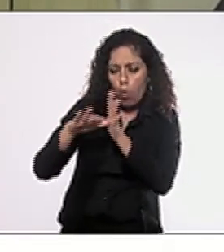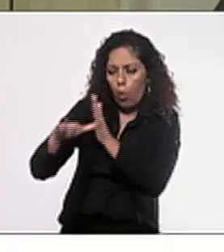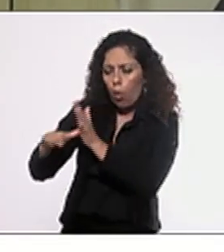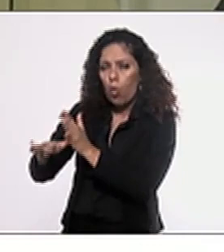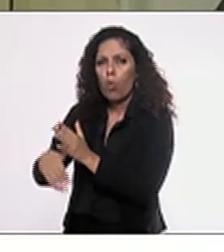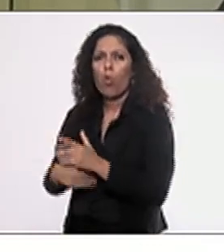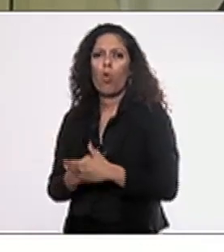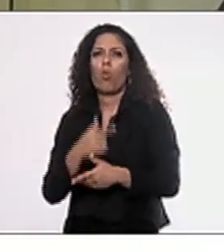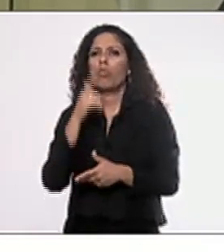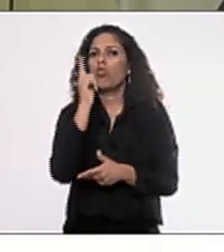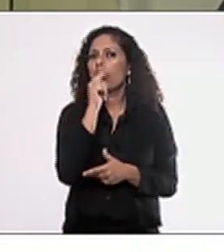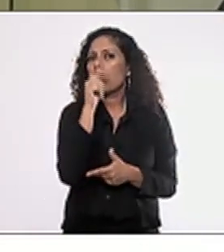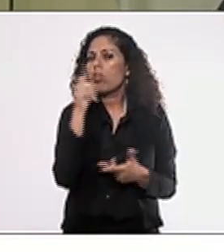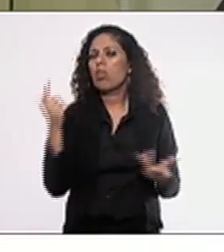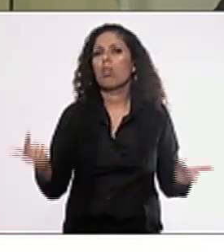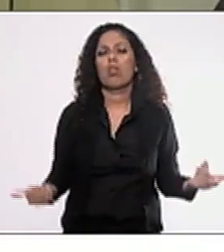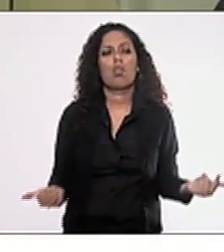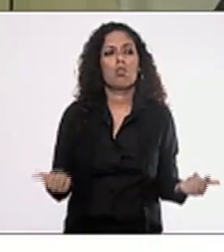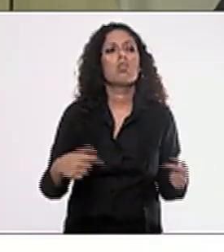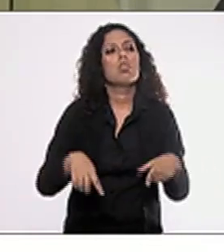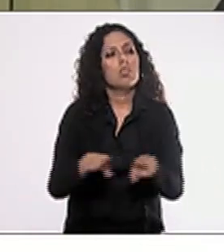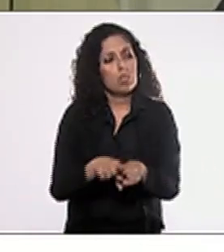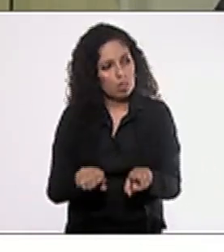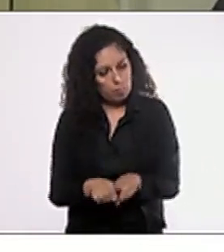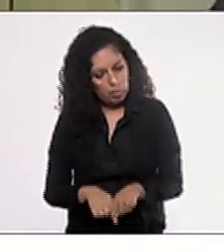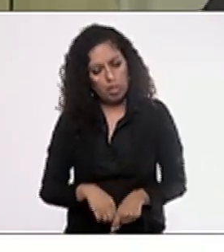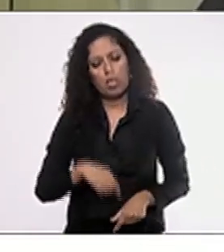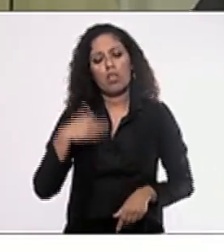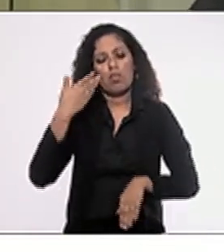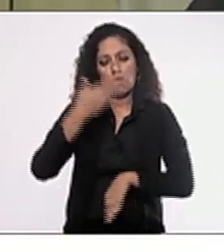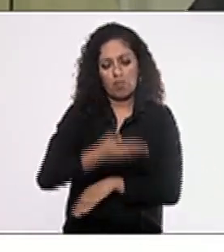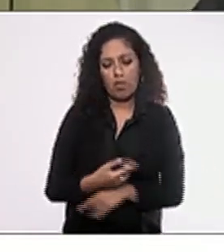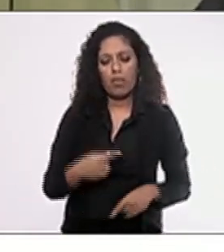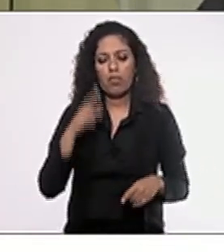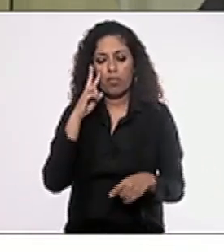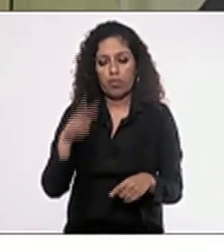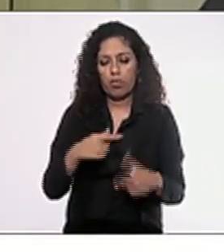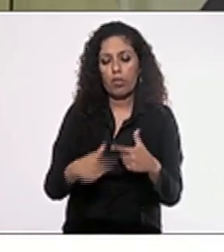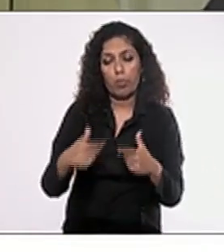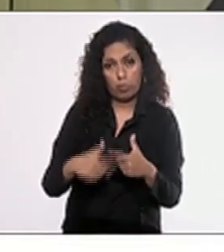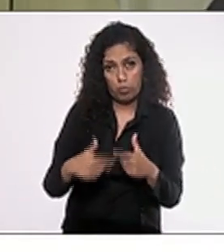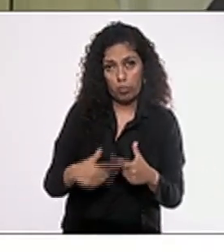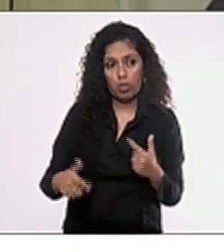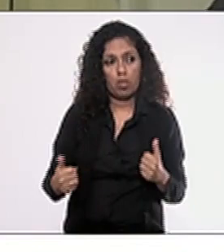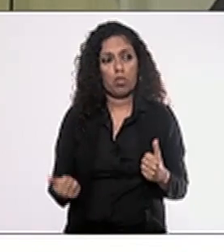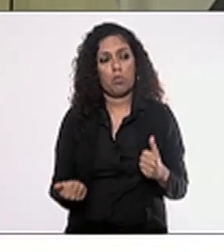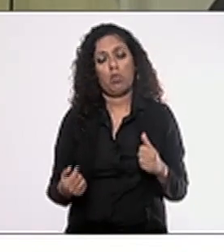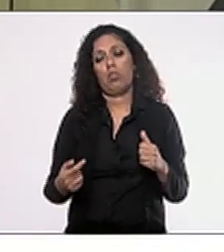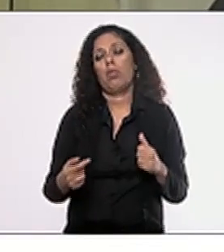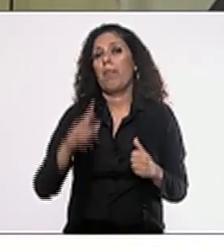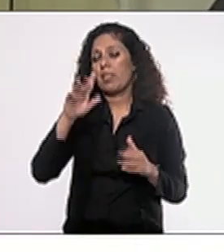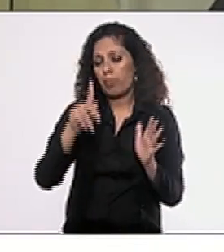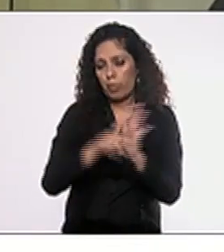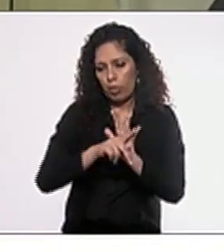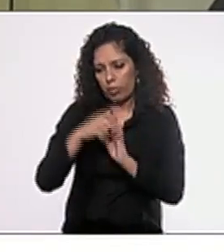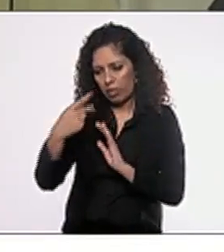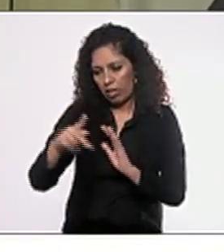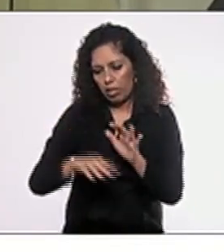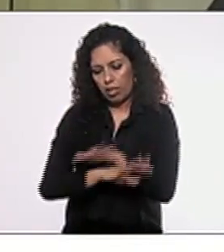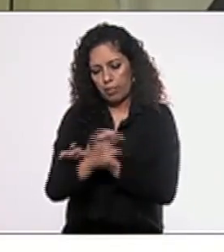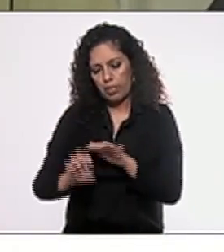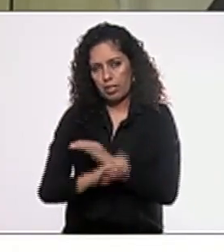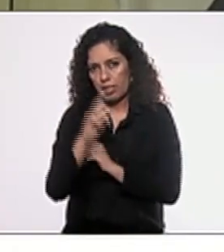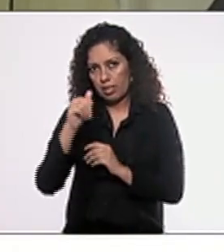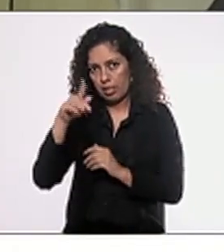algum vizinho na tubulação. Isso também vai gerar uma conta alta, sem que seja um problema do hidrômetro.